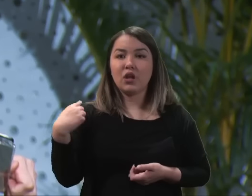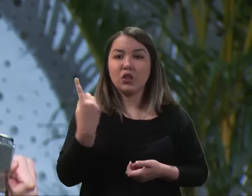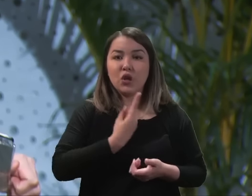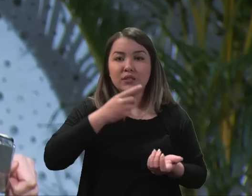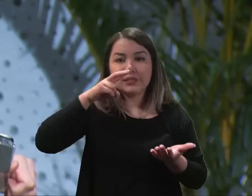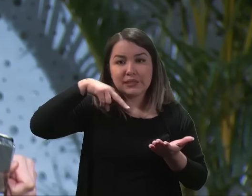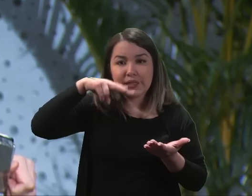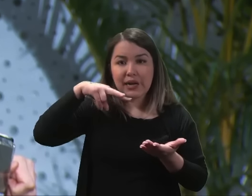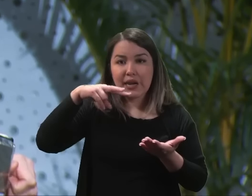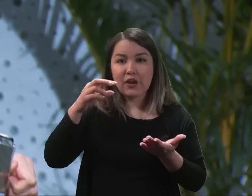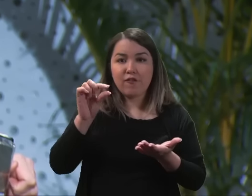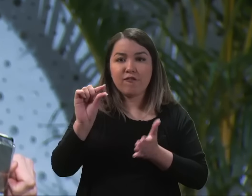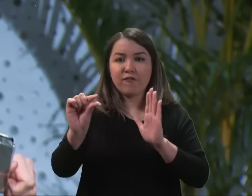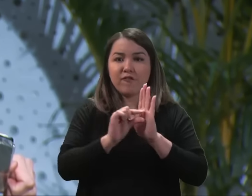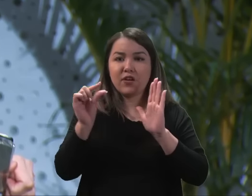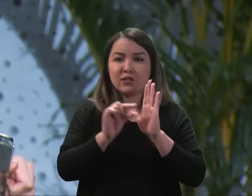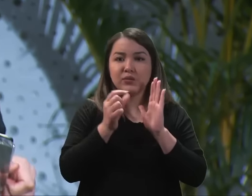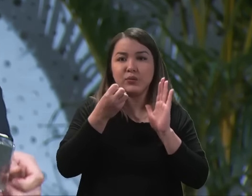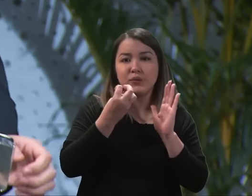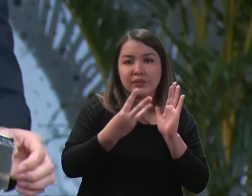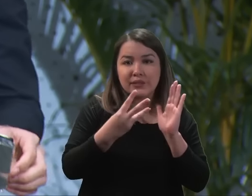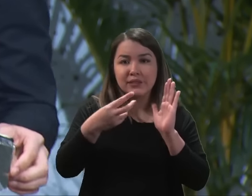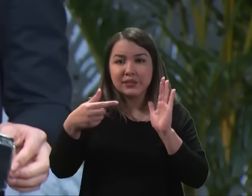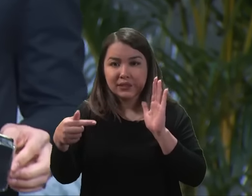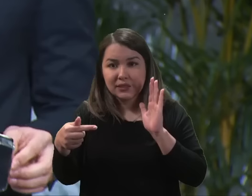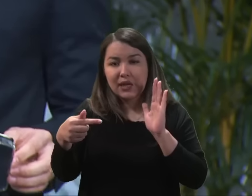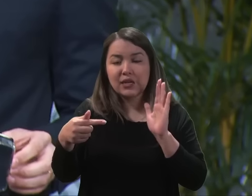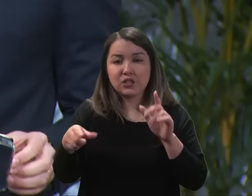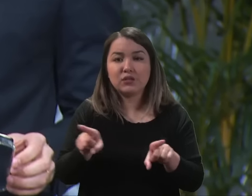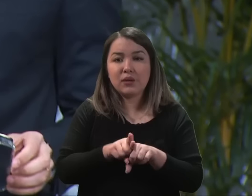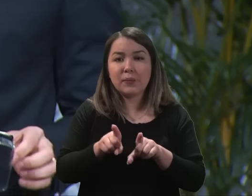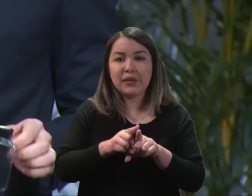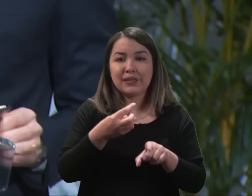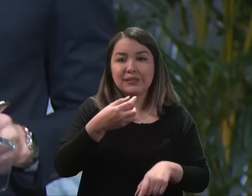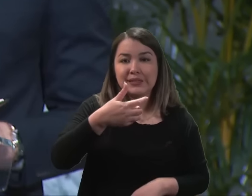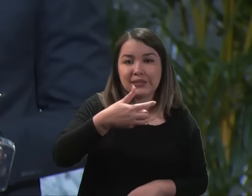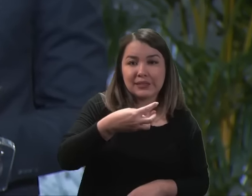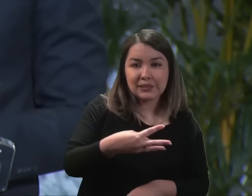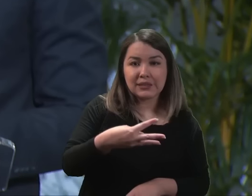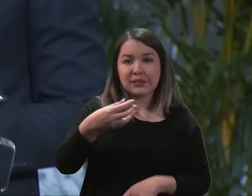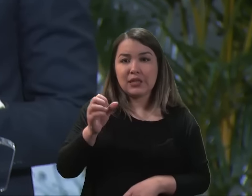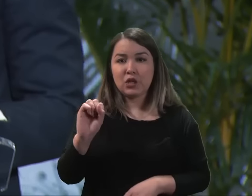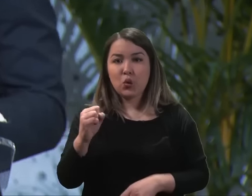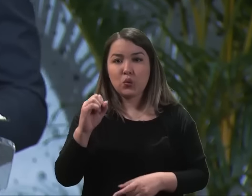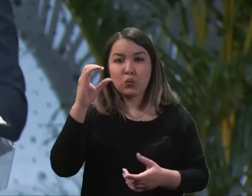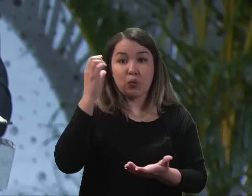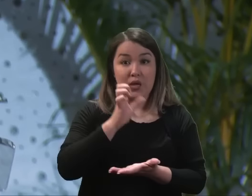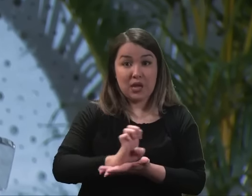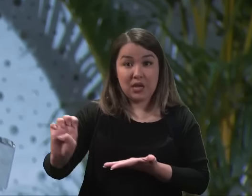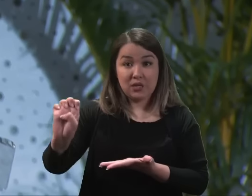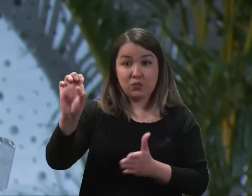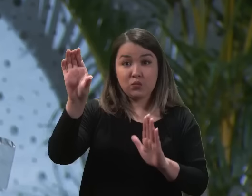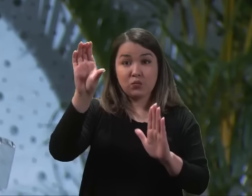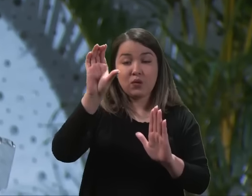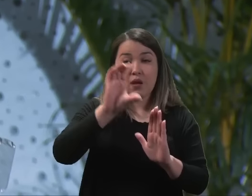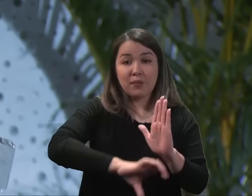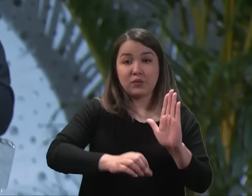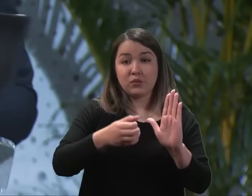os versos 37 e 38 Êxodo 12 37